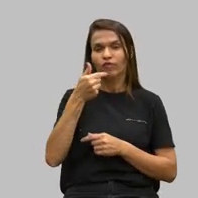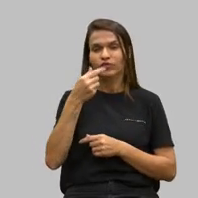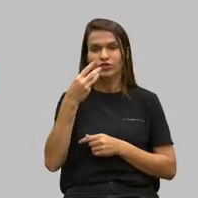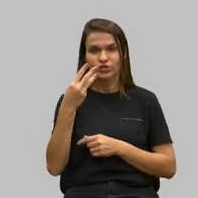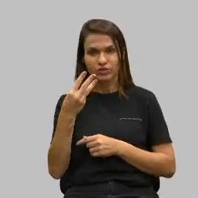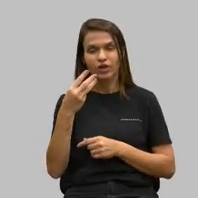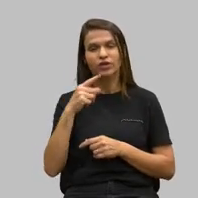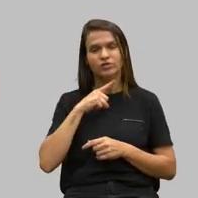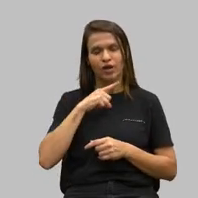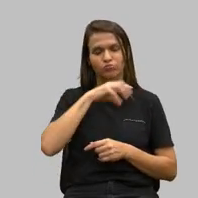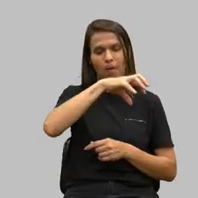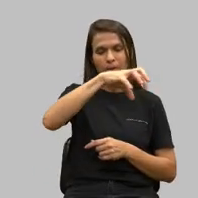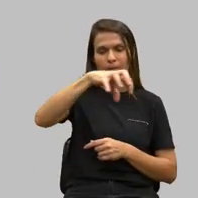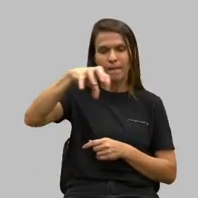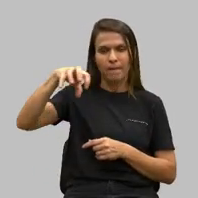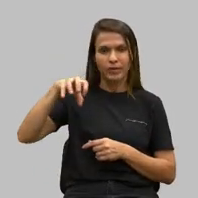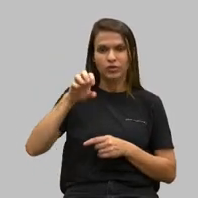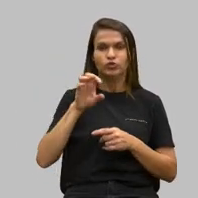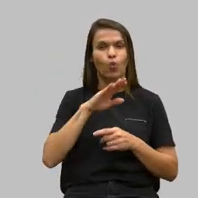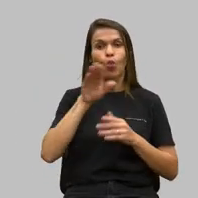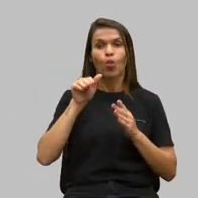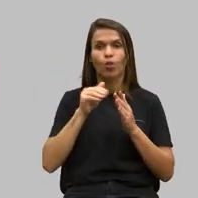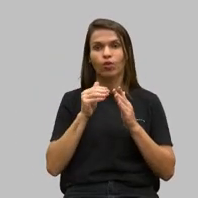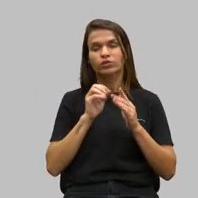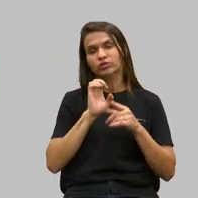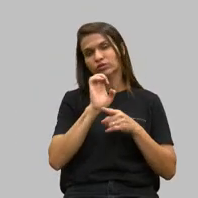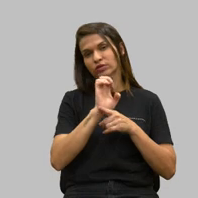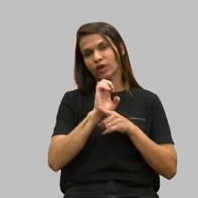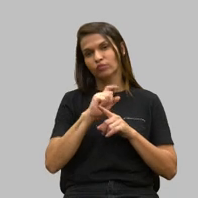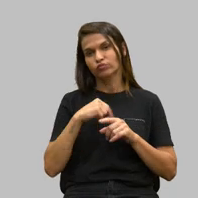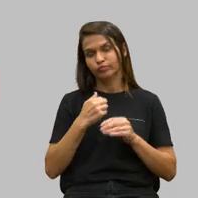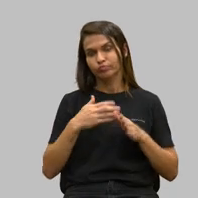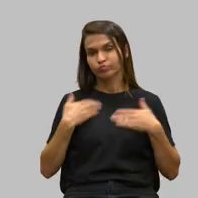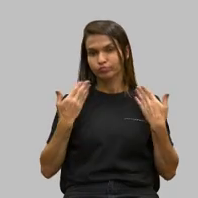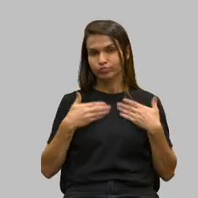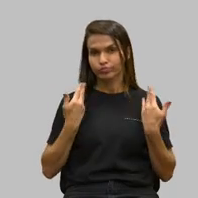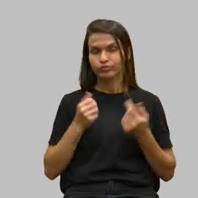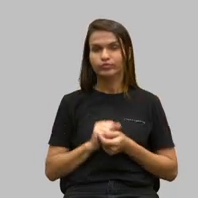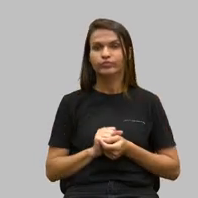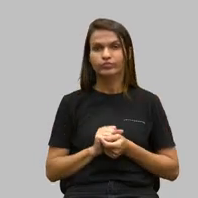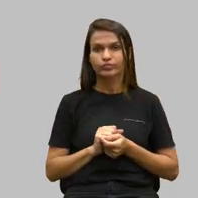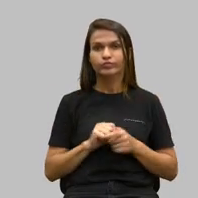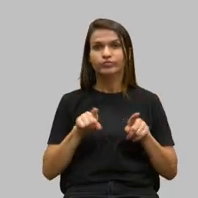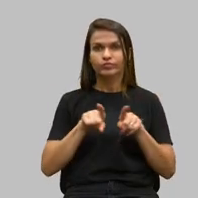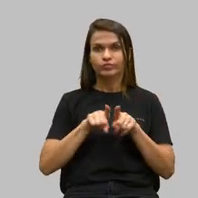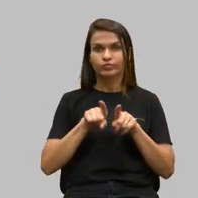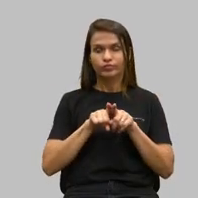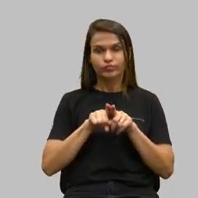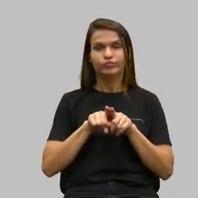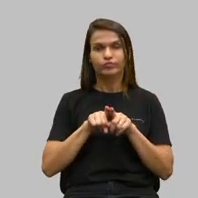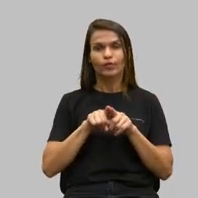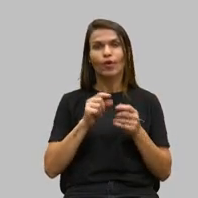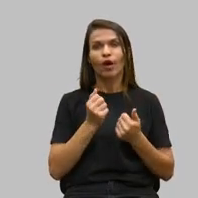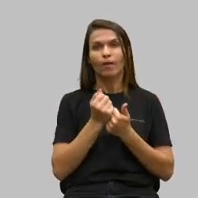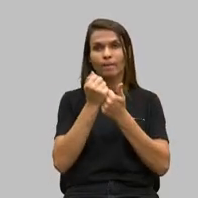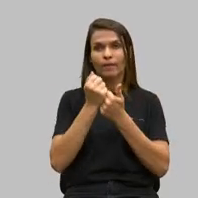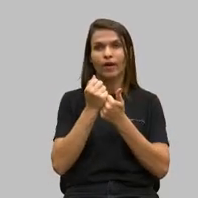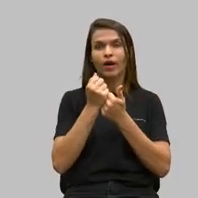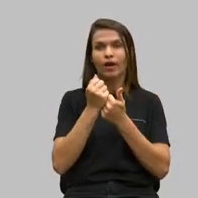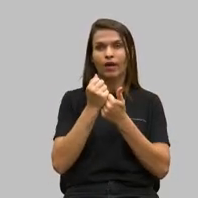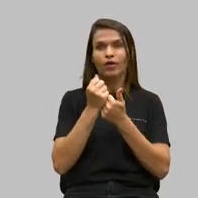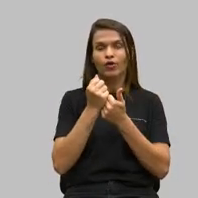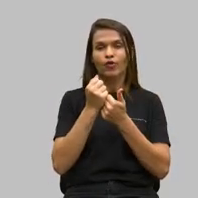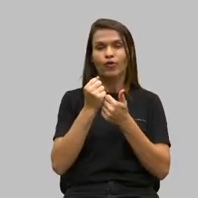queimados em todo o Estado, estamos muito animados. Assistência farmacêutica, vocês devem ter percebido, e nós estamos